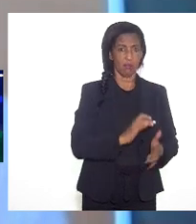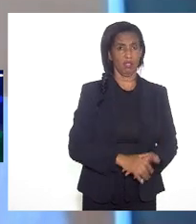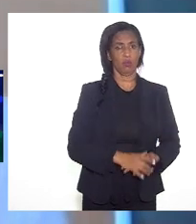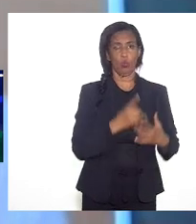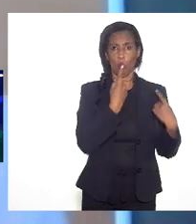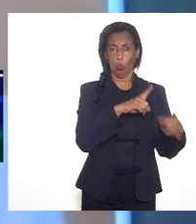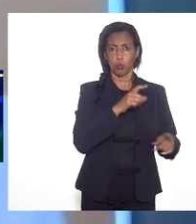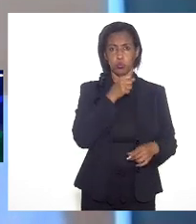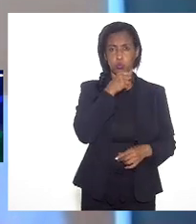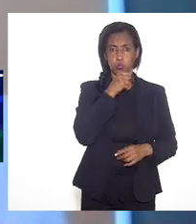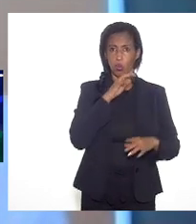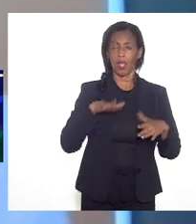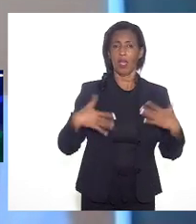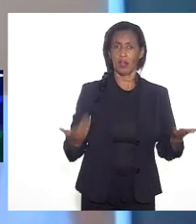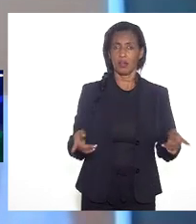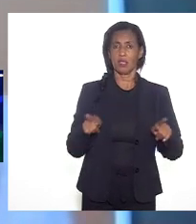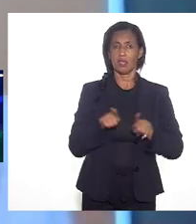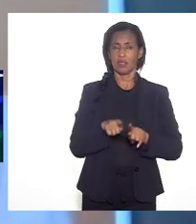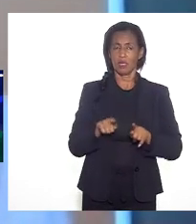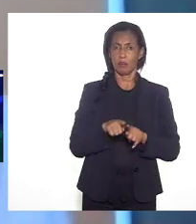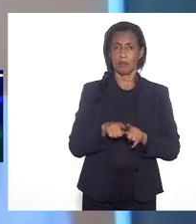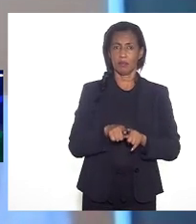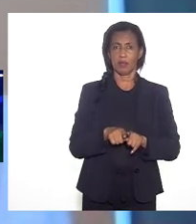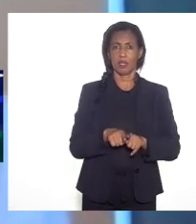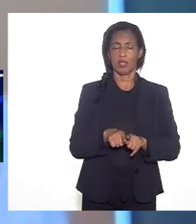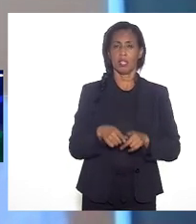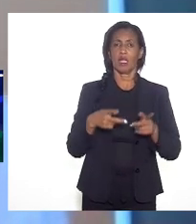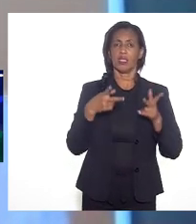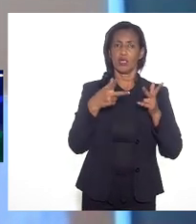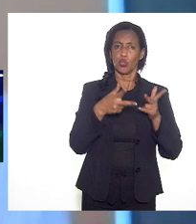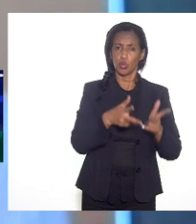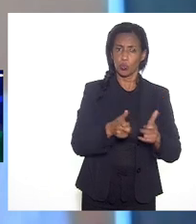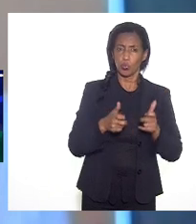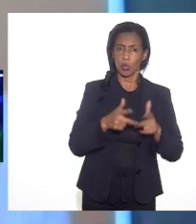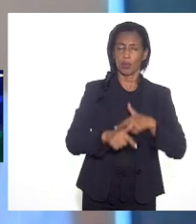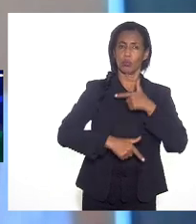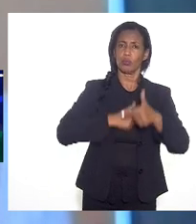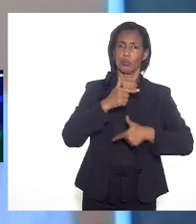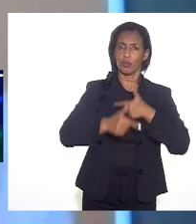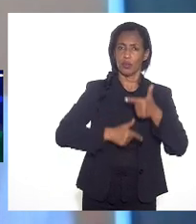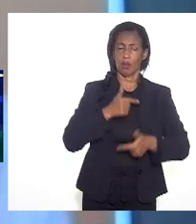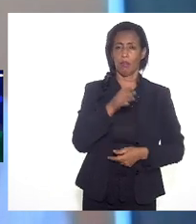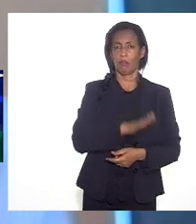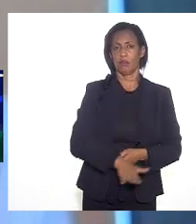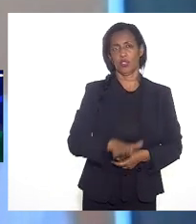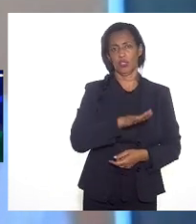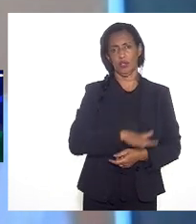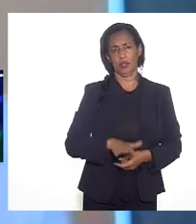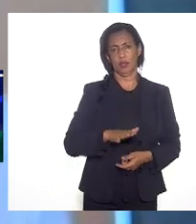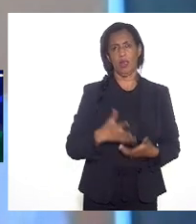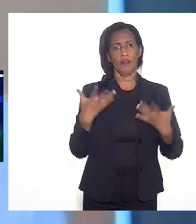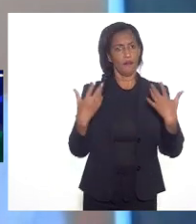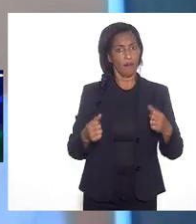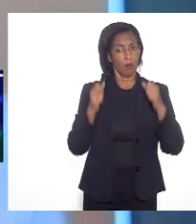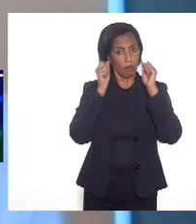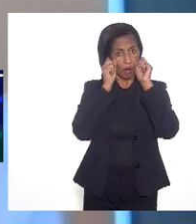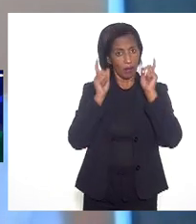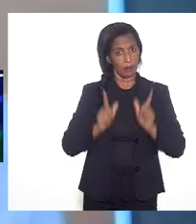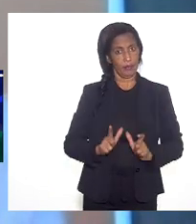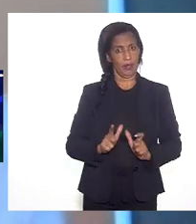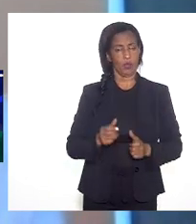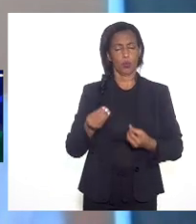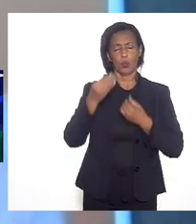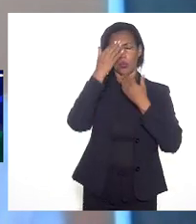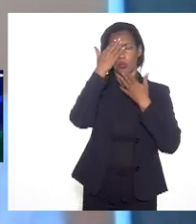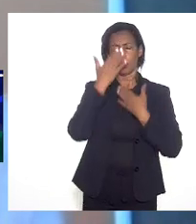contra o idoso. Assim como a questão da exploração e do trabalho infantil. Vamos ficar atentos.